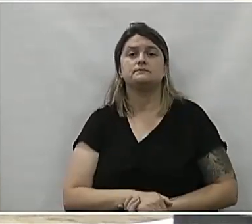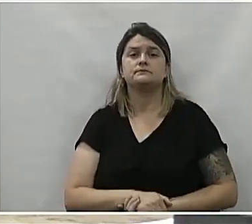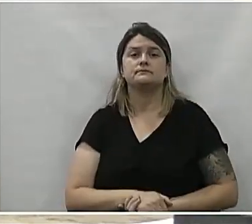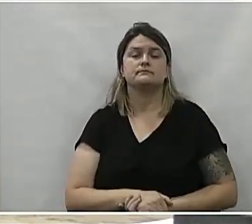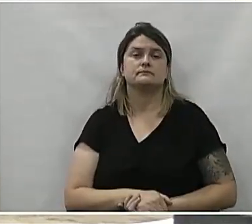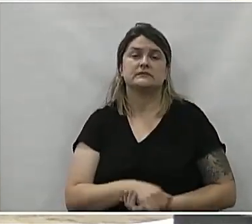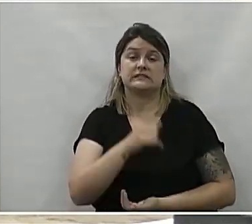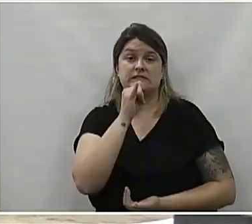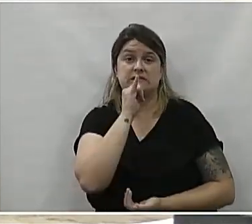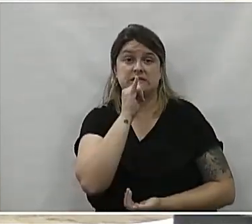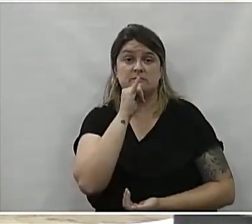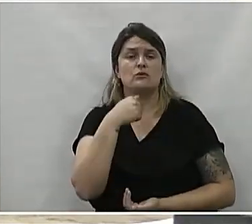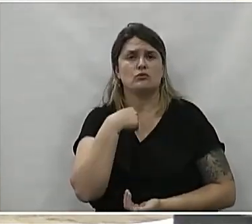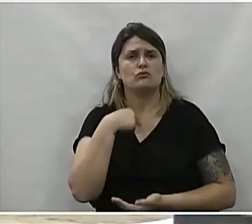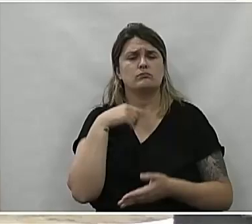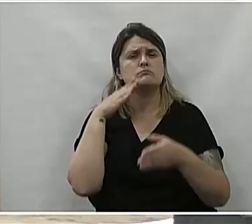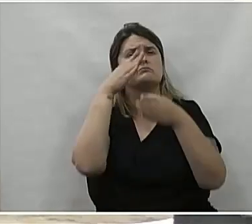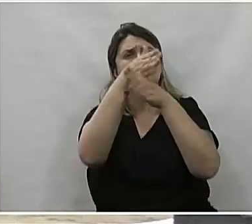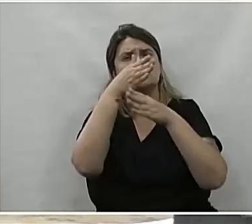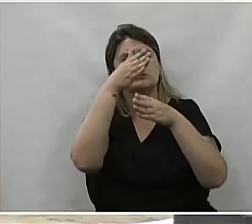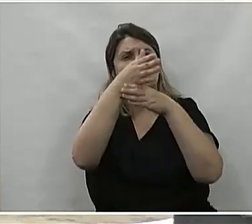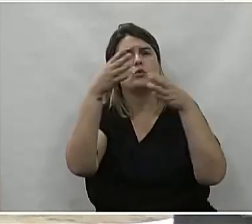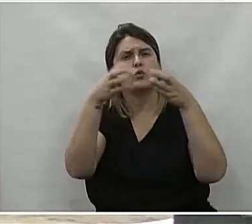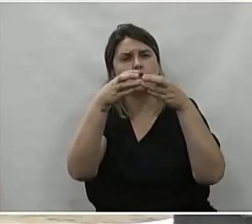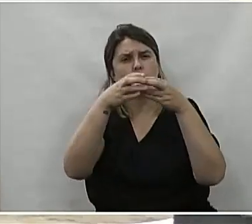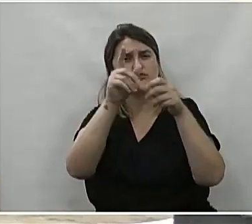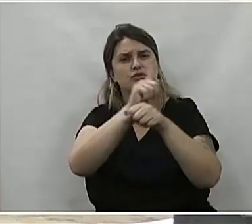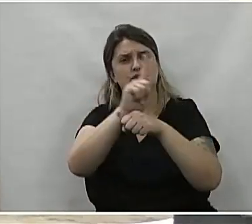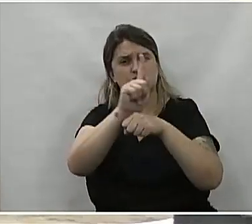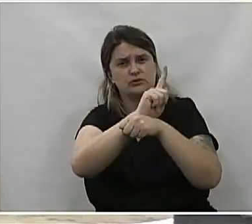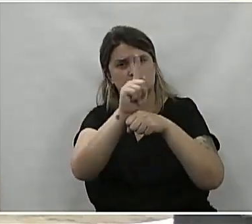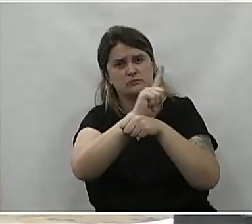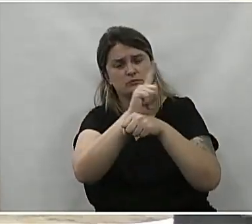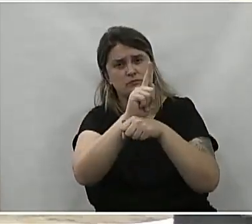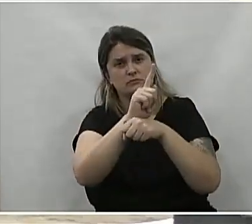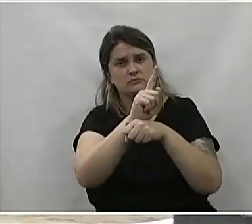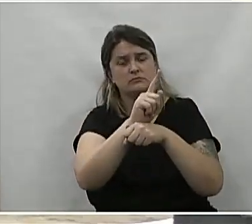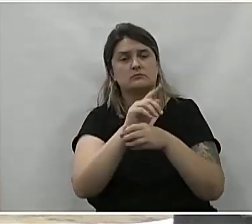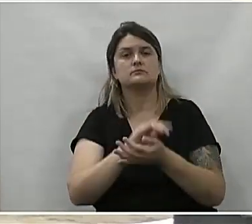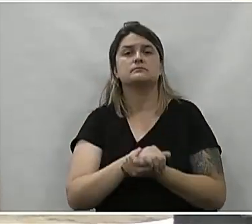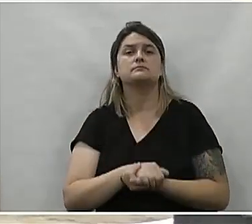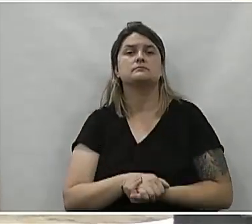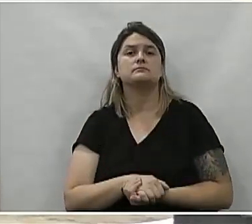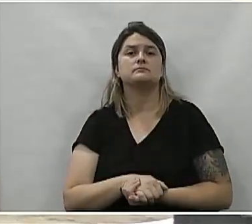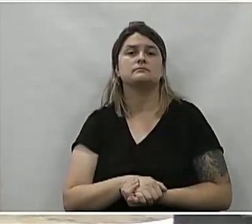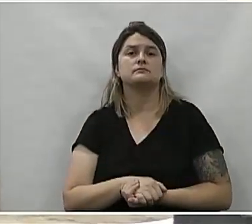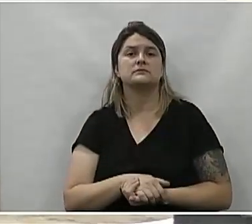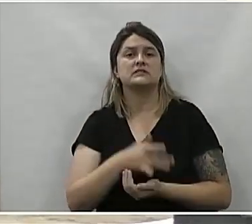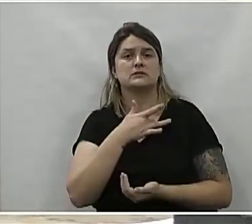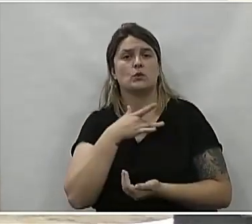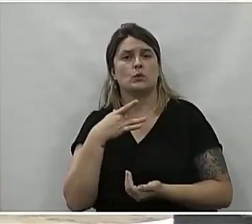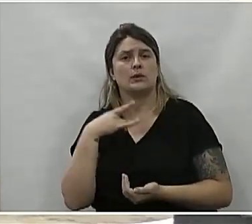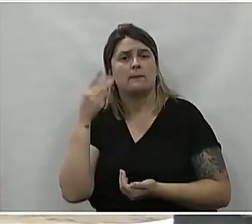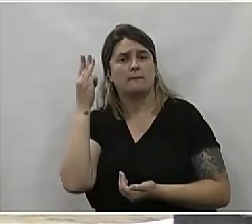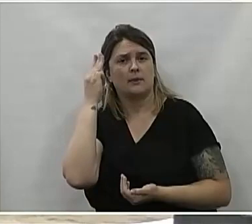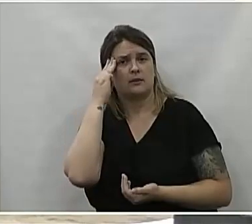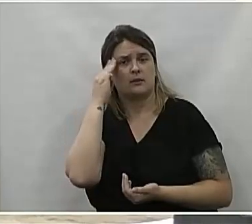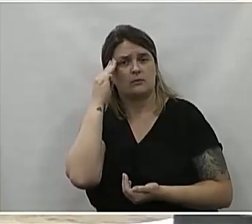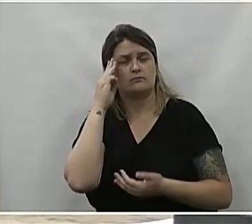Por exemplo Eu participei muito Do comitê gestor Comitê gestor De saúde mental